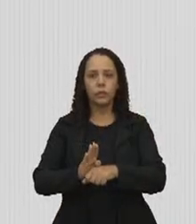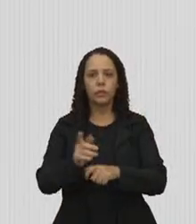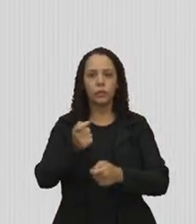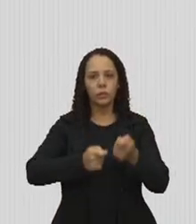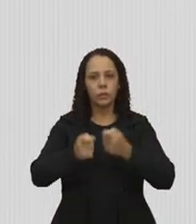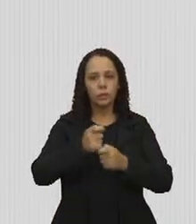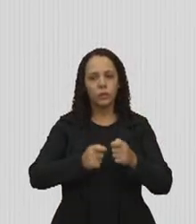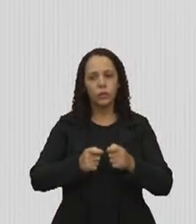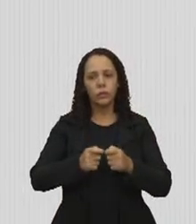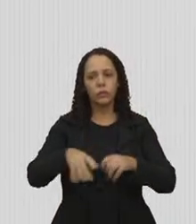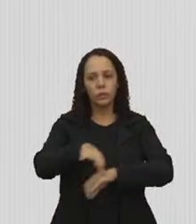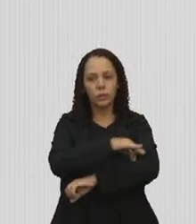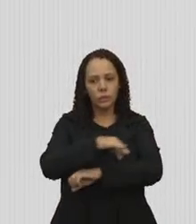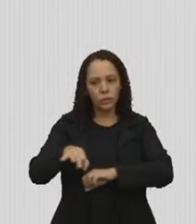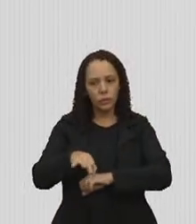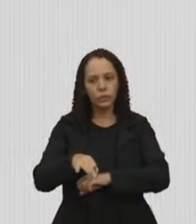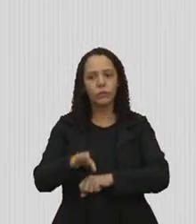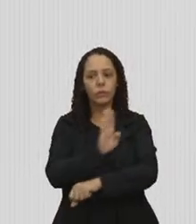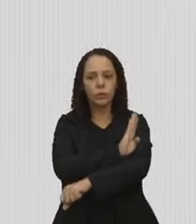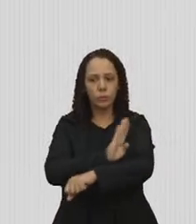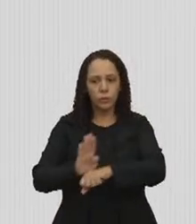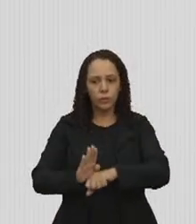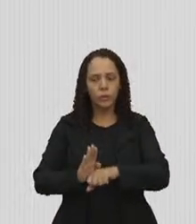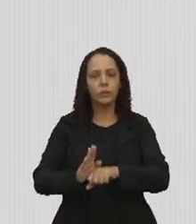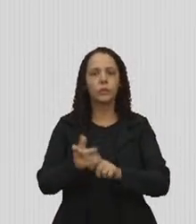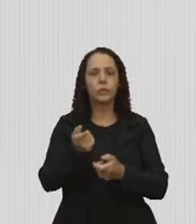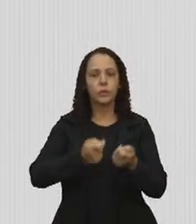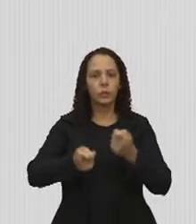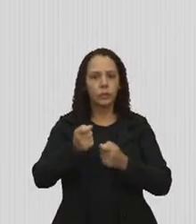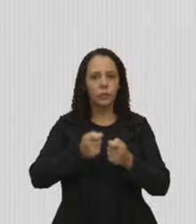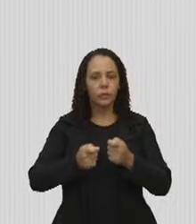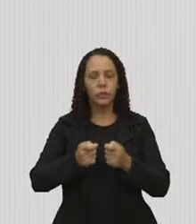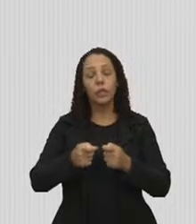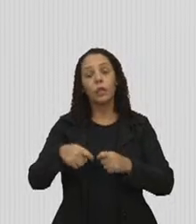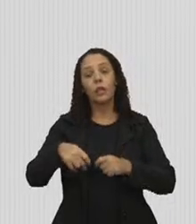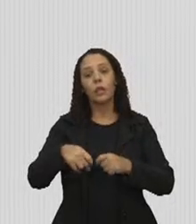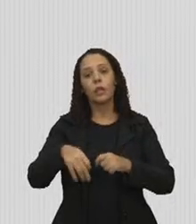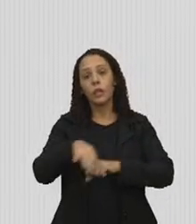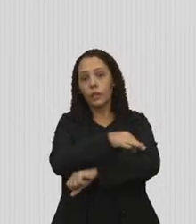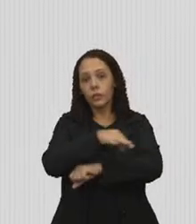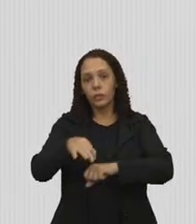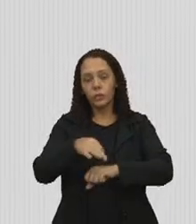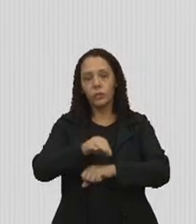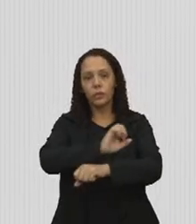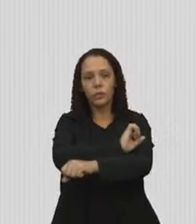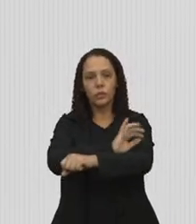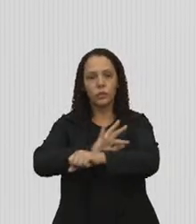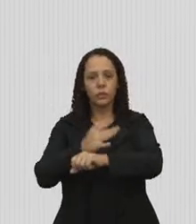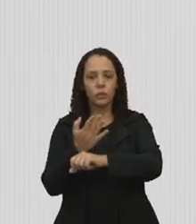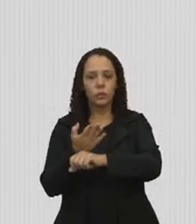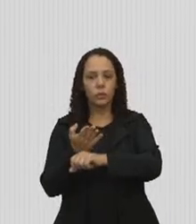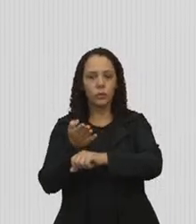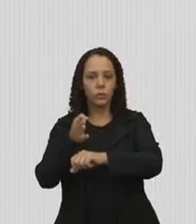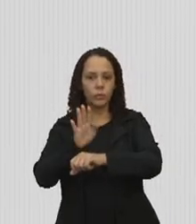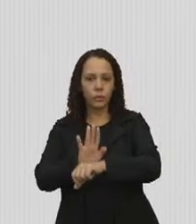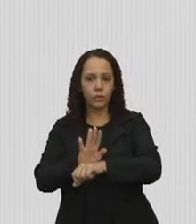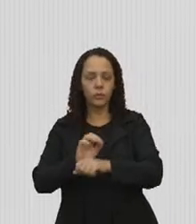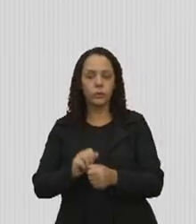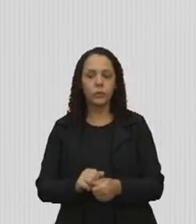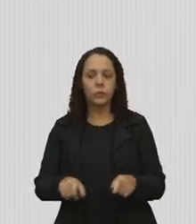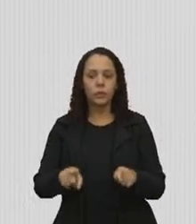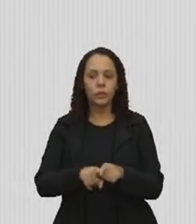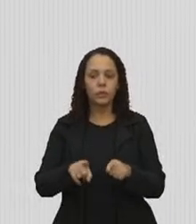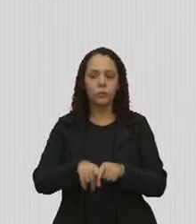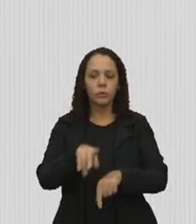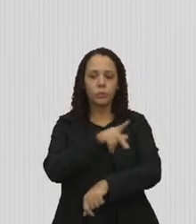arquitetura ficou com bacharelado em arquitetura e urbanismo. E o núcleo comum, com os pedagogos, ficaram com a licenciatura